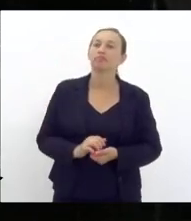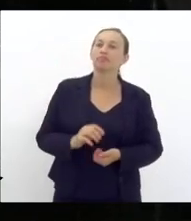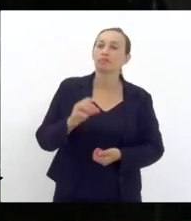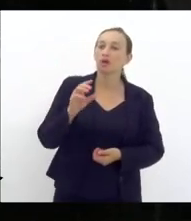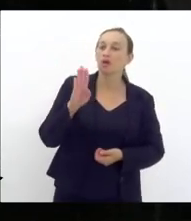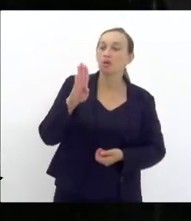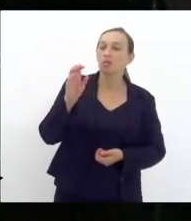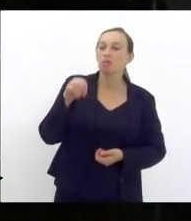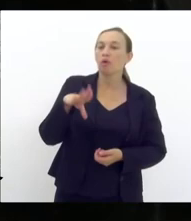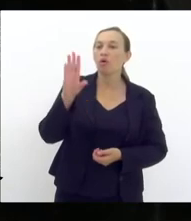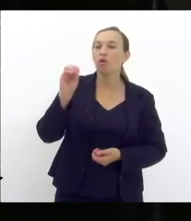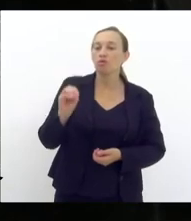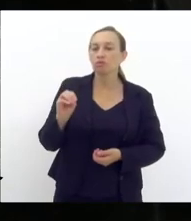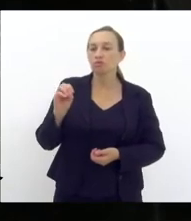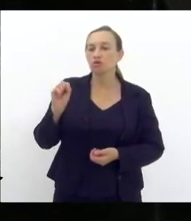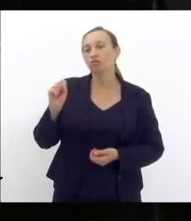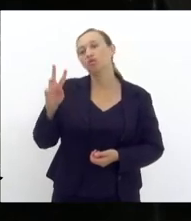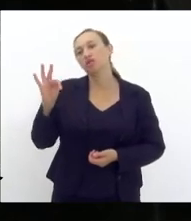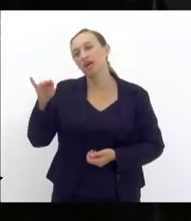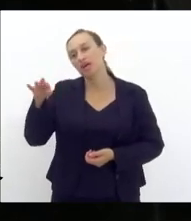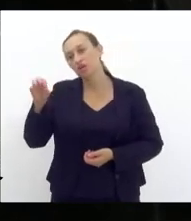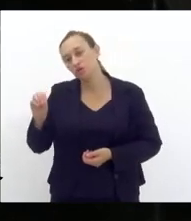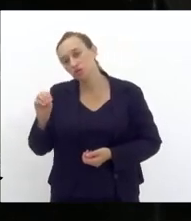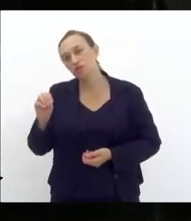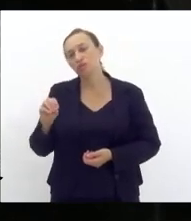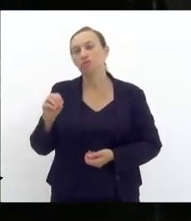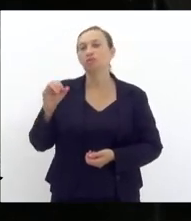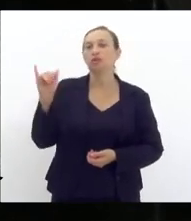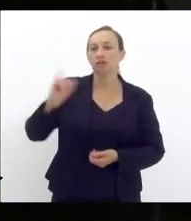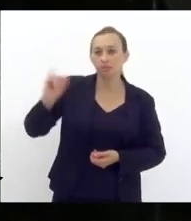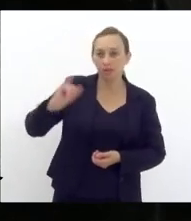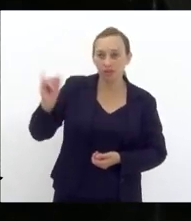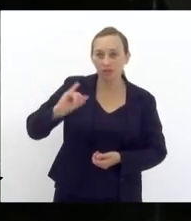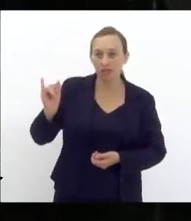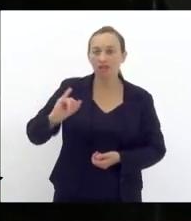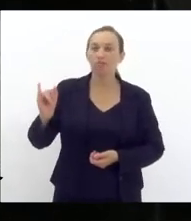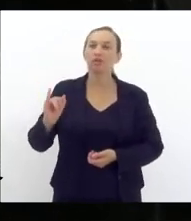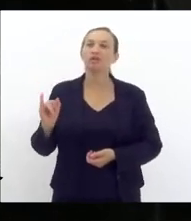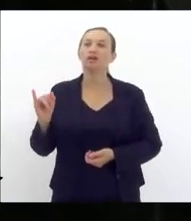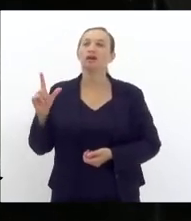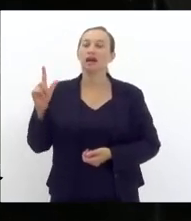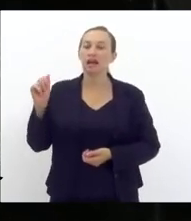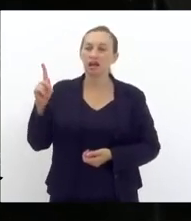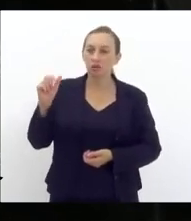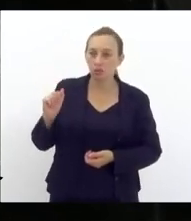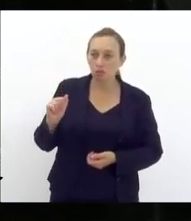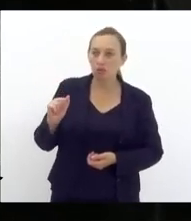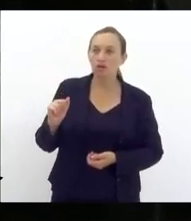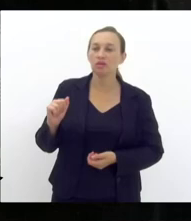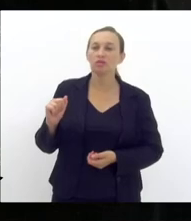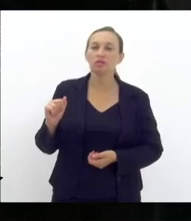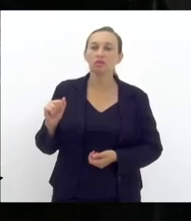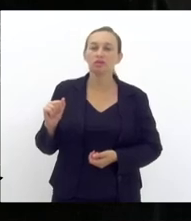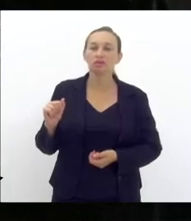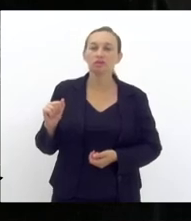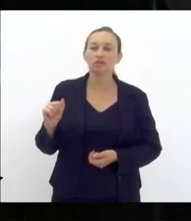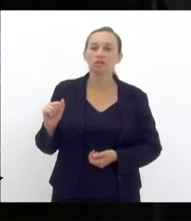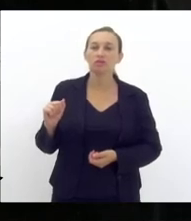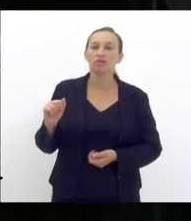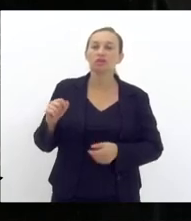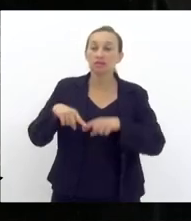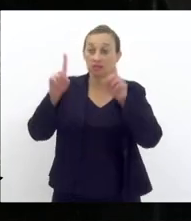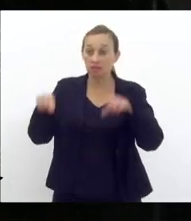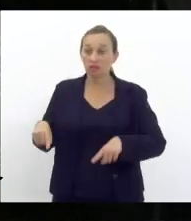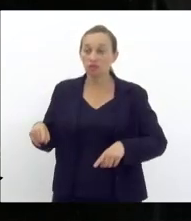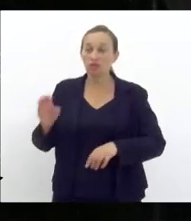Cardoso Fontes hospital federal de Ipanema Hospital Federal da Lagoa e Hospital Federal dos Servidores